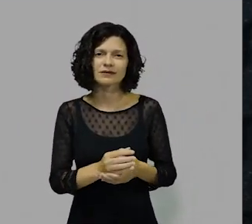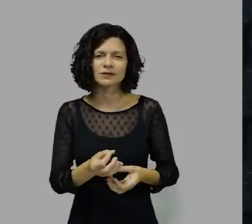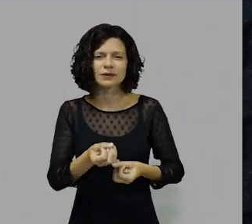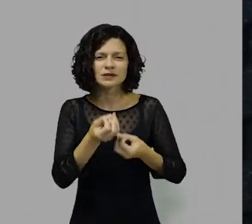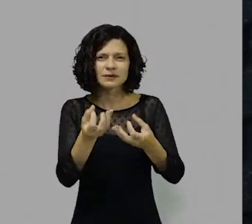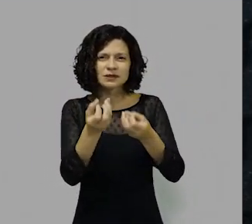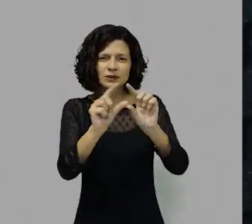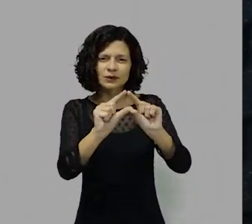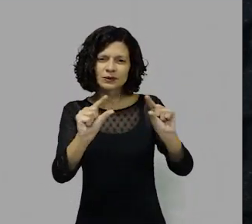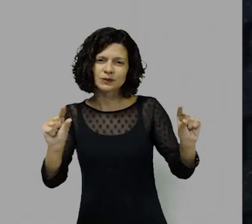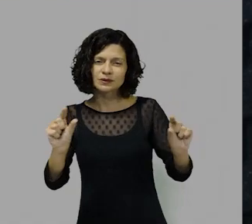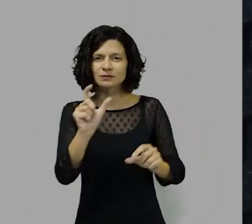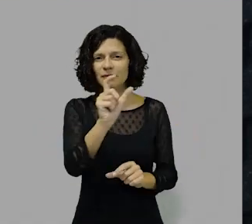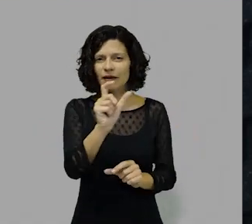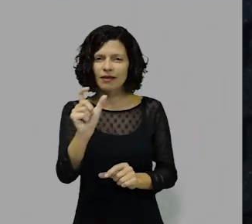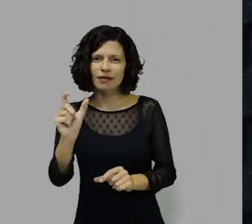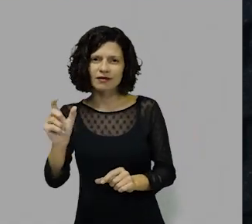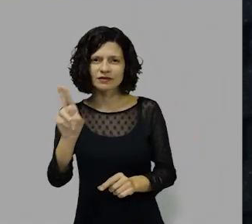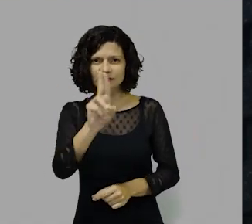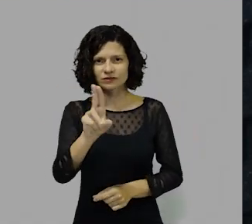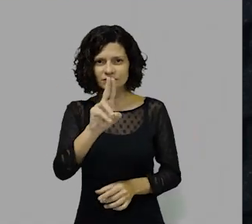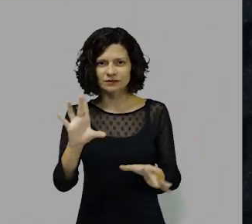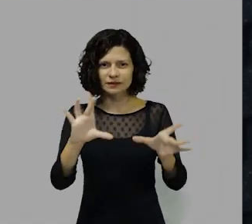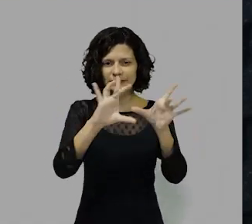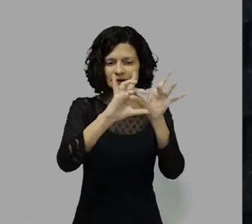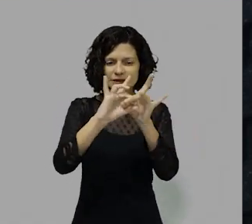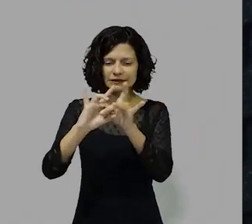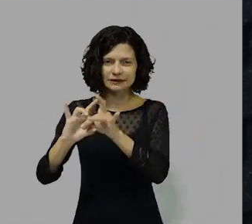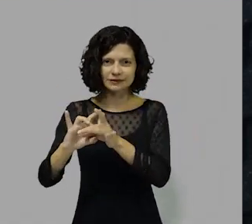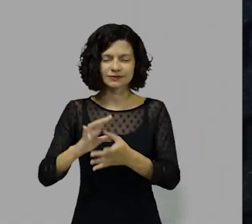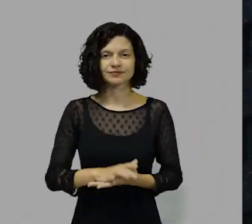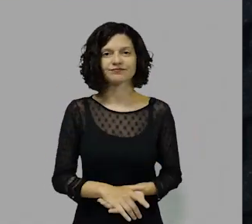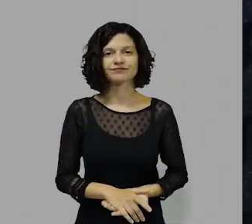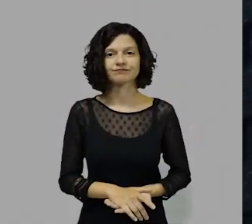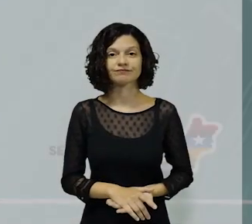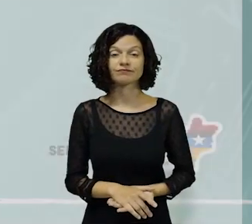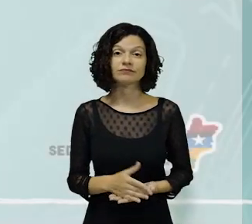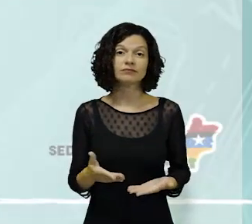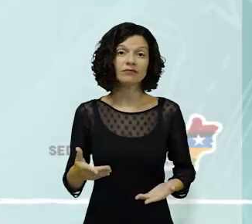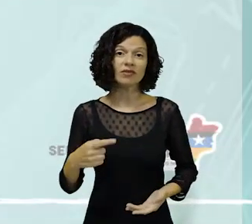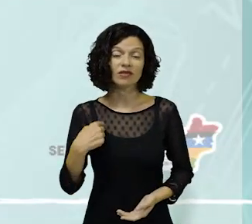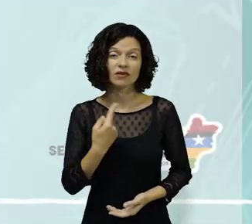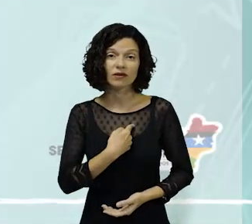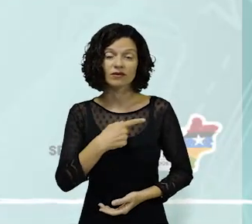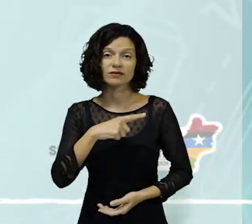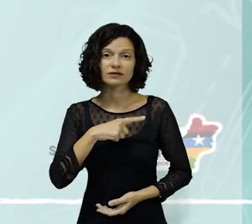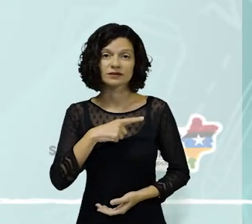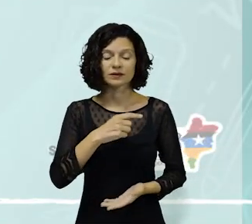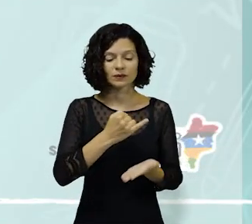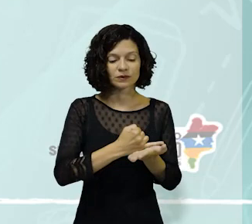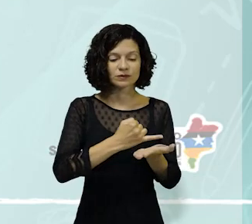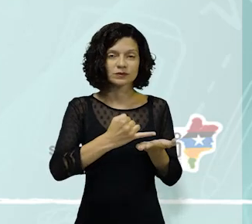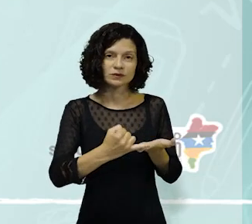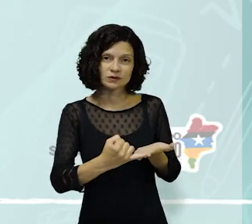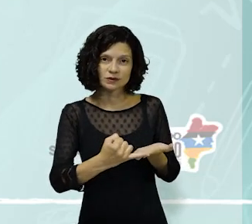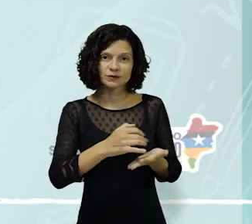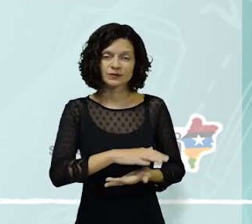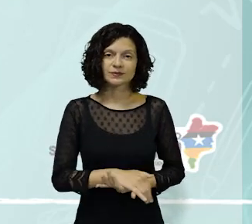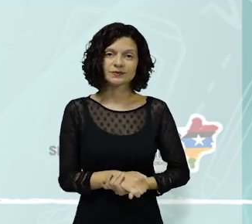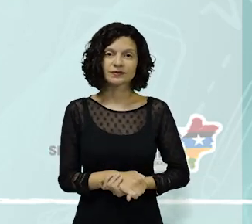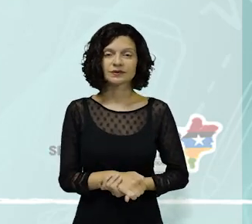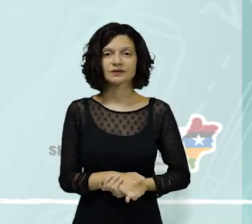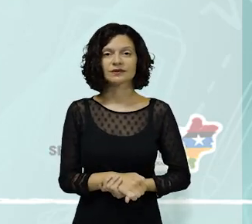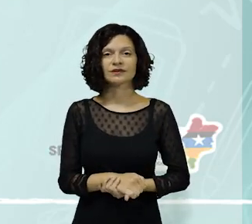essas ligações. Bom, nosso roteiro de hoje, nós vamos ter uma introdução, an introduction, que vai falar um pouquinho sobre